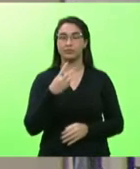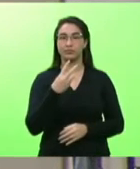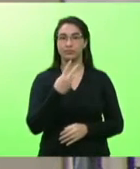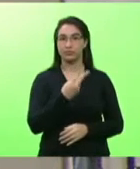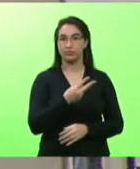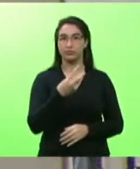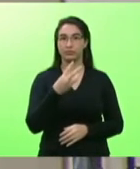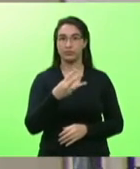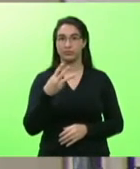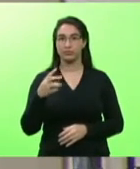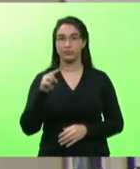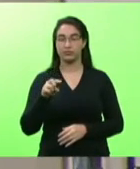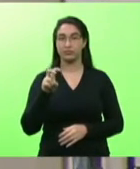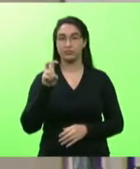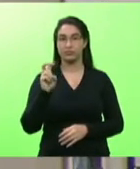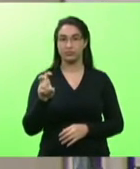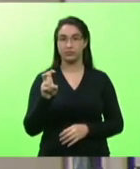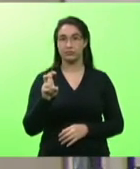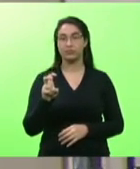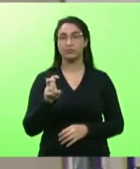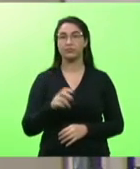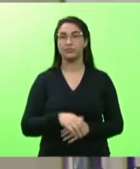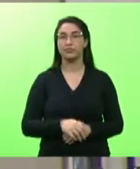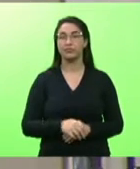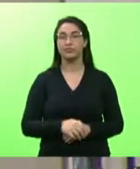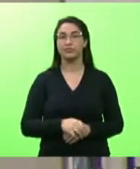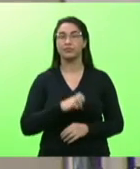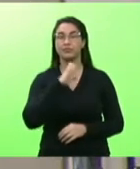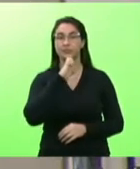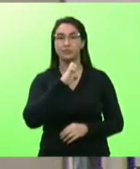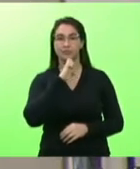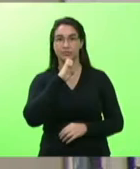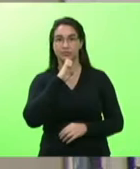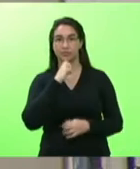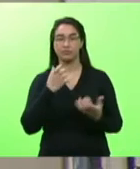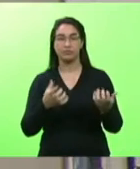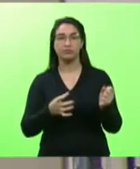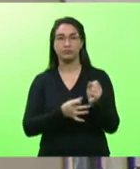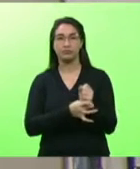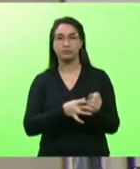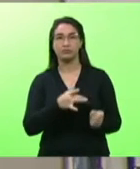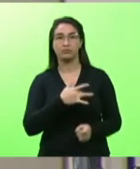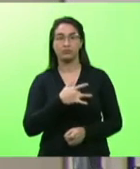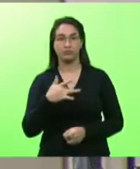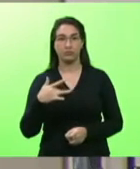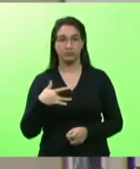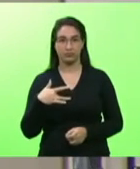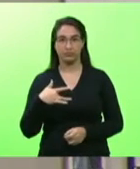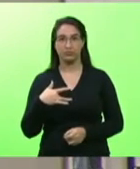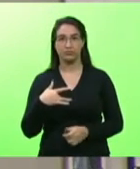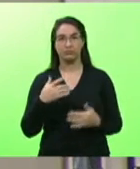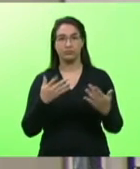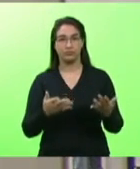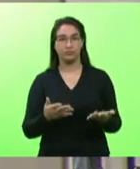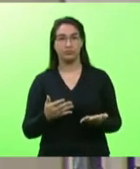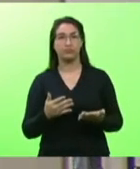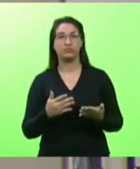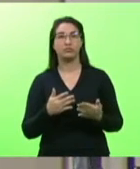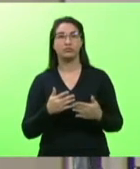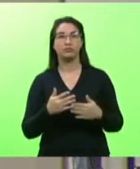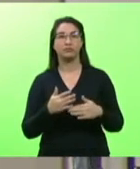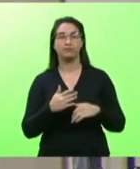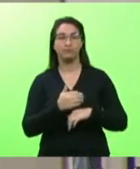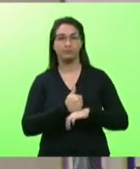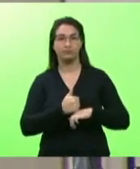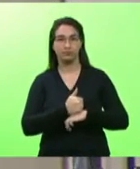Felipe Estevão estabelece medidas que garantam a saúde e preservação da vida de profissionais considerados essenciais ao controle